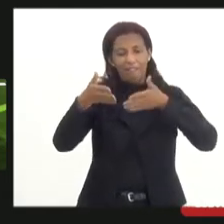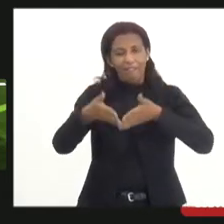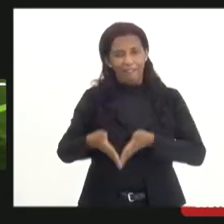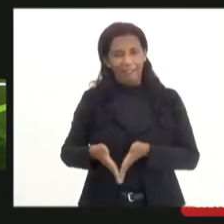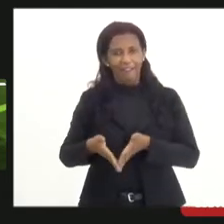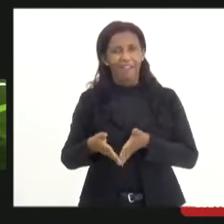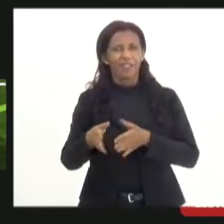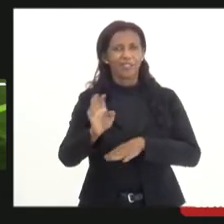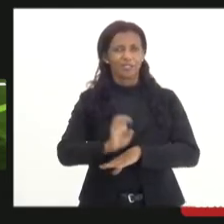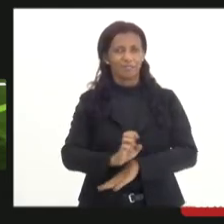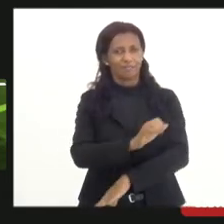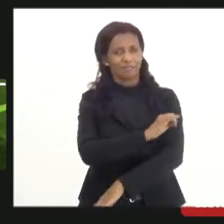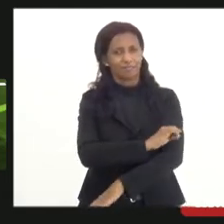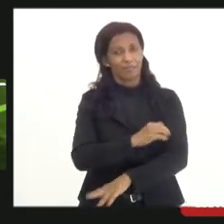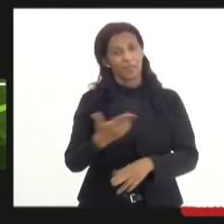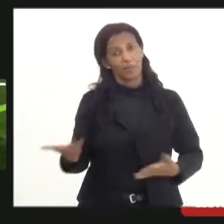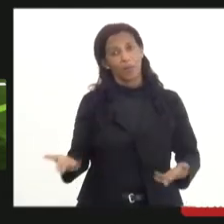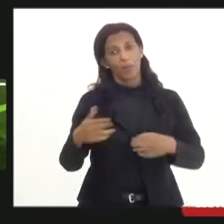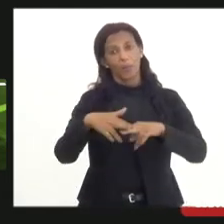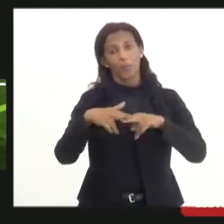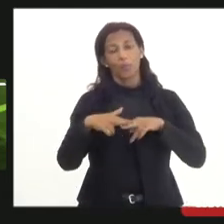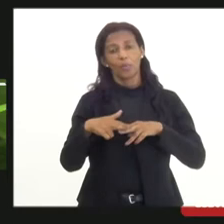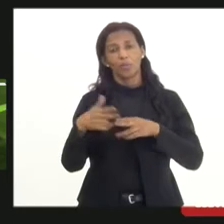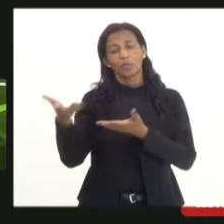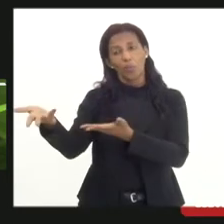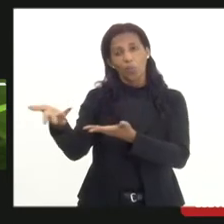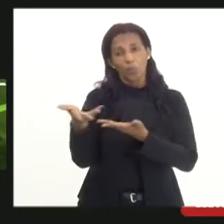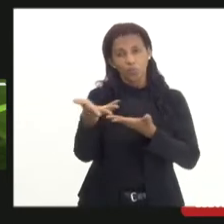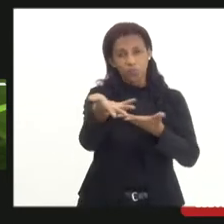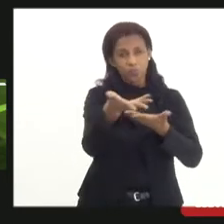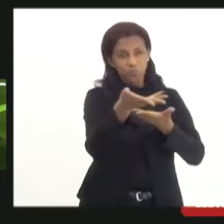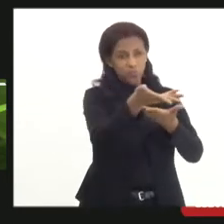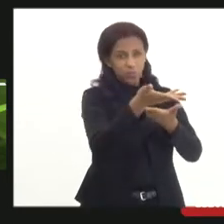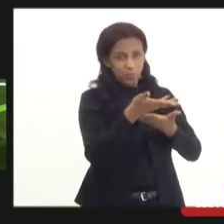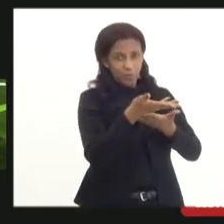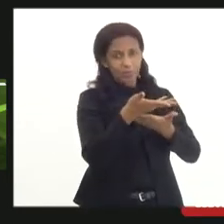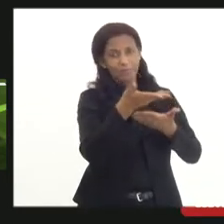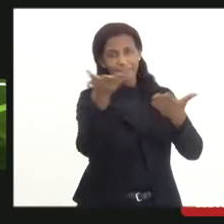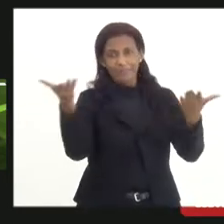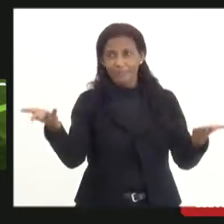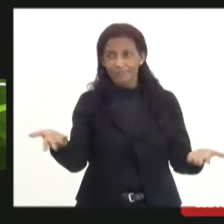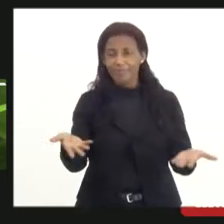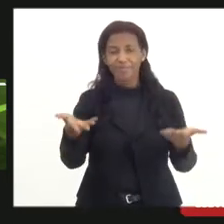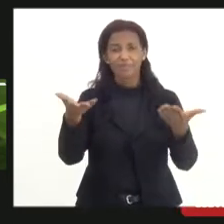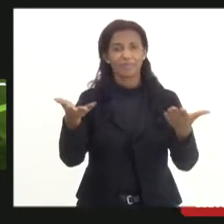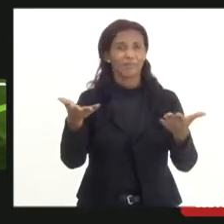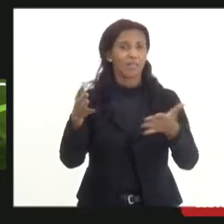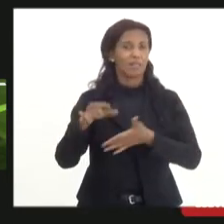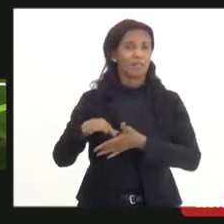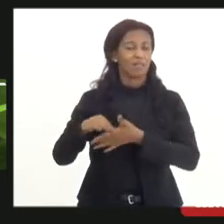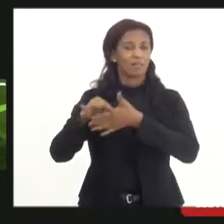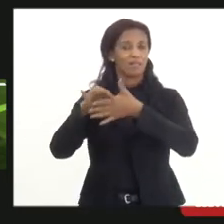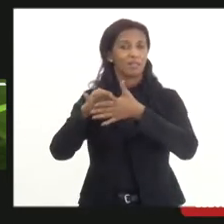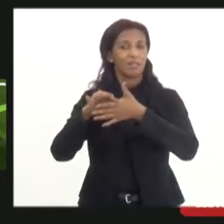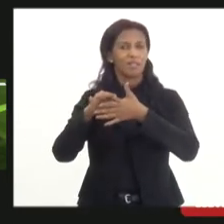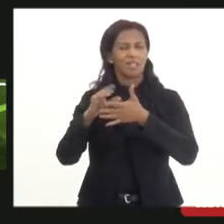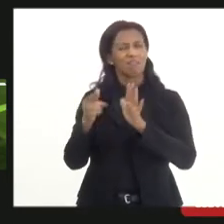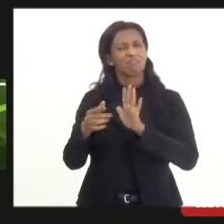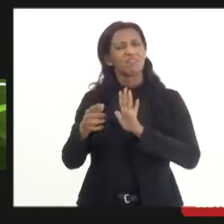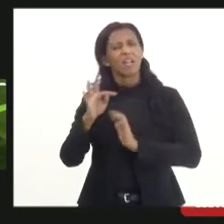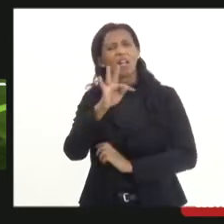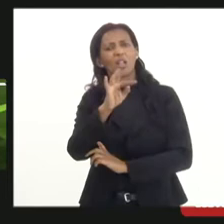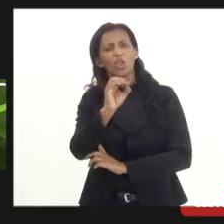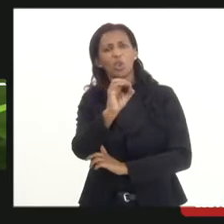por isso, o motivo também do convite, né, dos senhores, né, que representam a Total, que